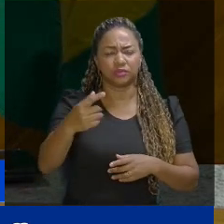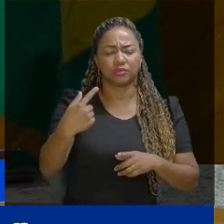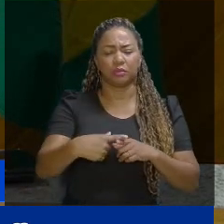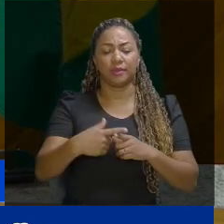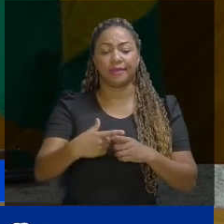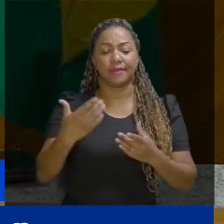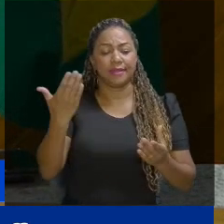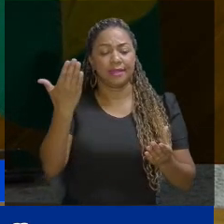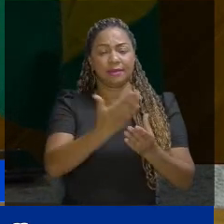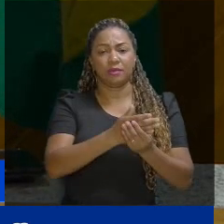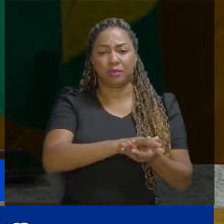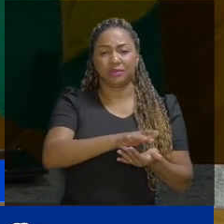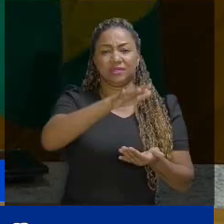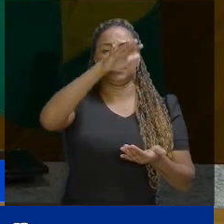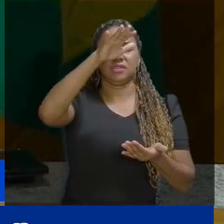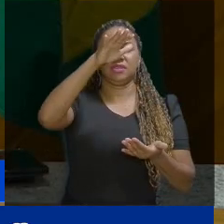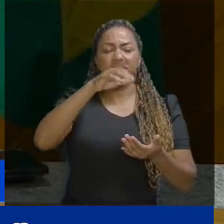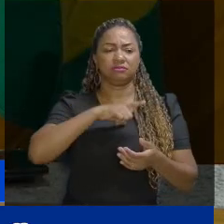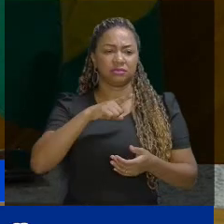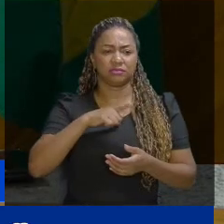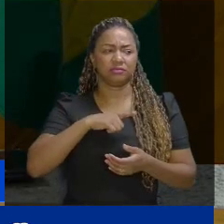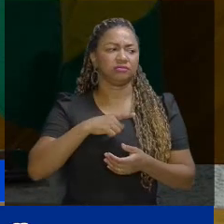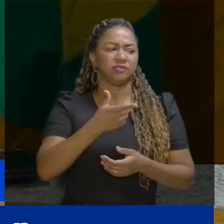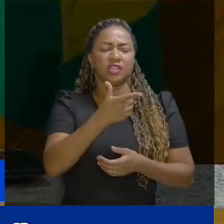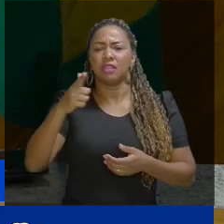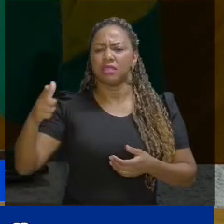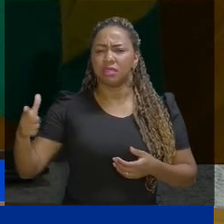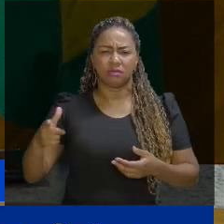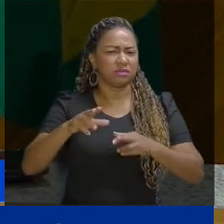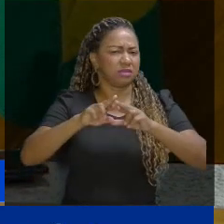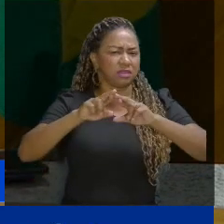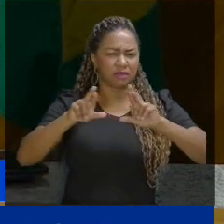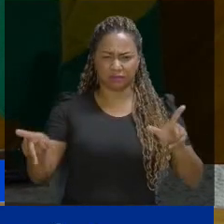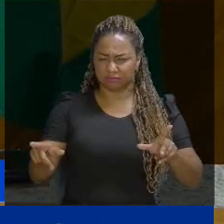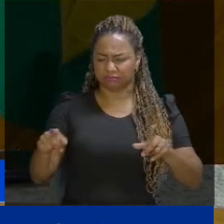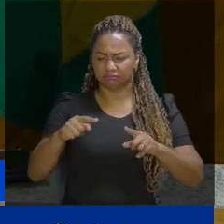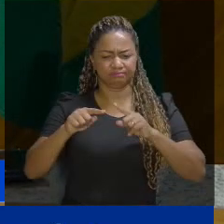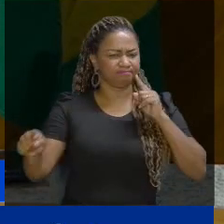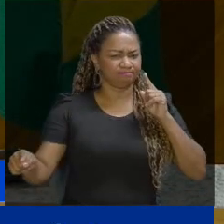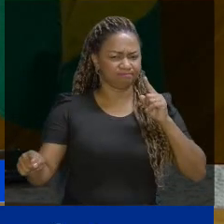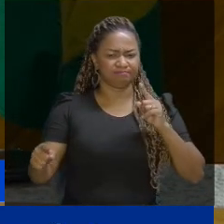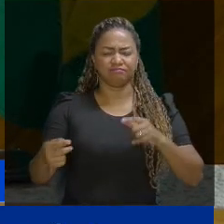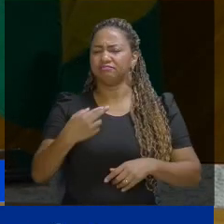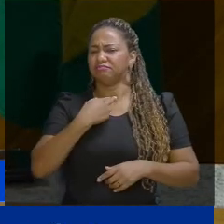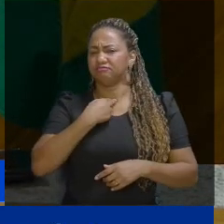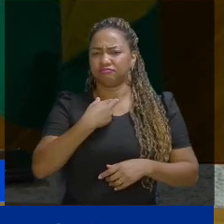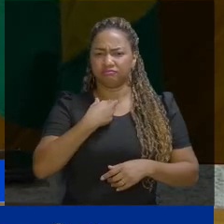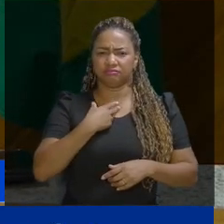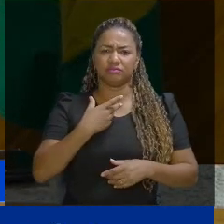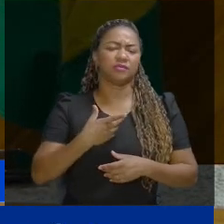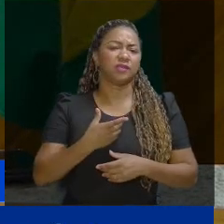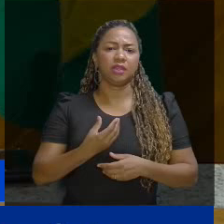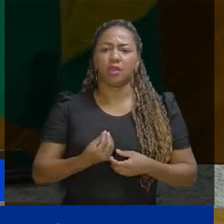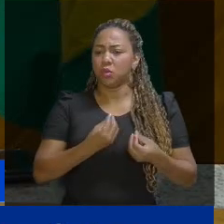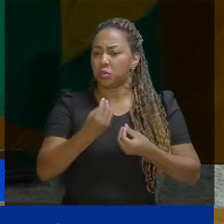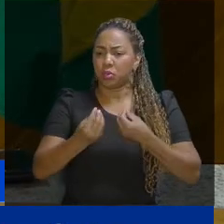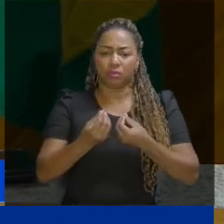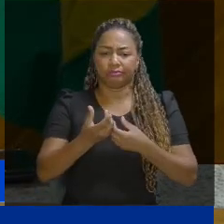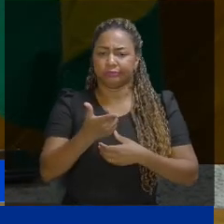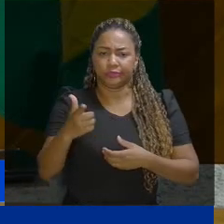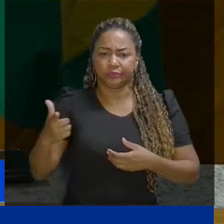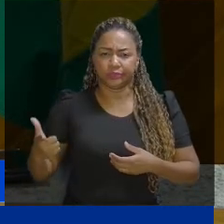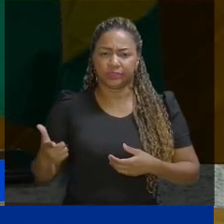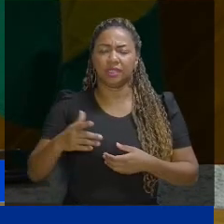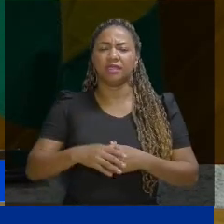dos autos, se identificar que não houve distinção e que não é possível se haver distinção, não há como se